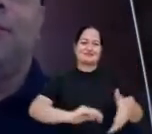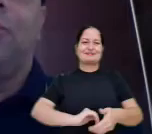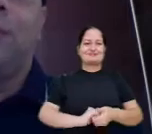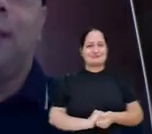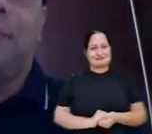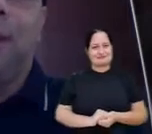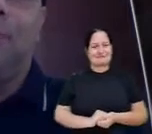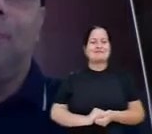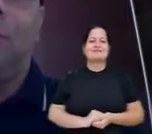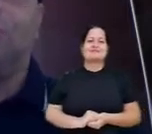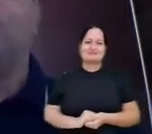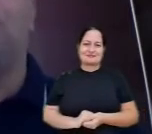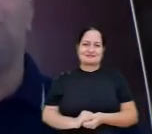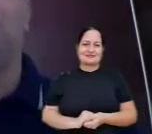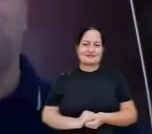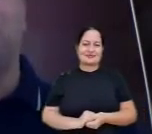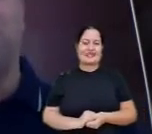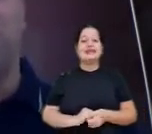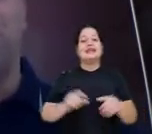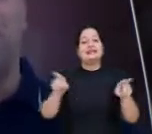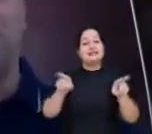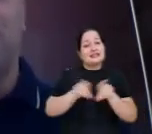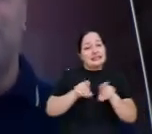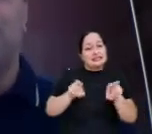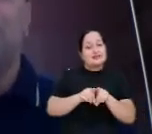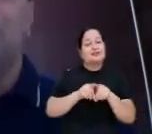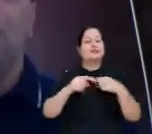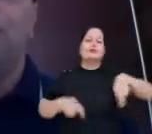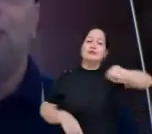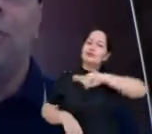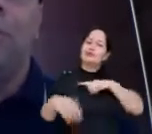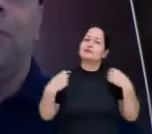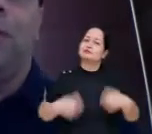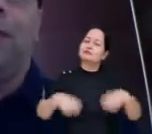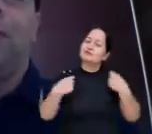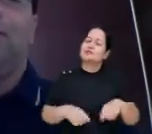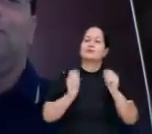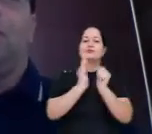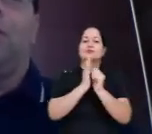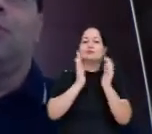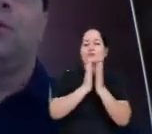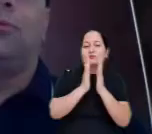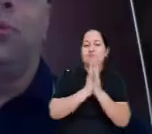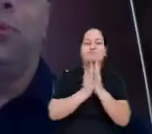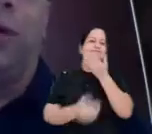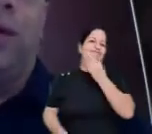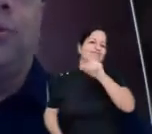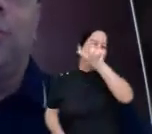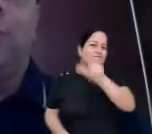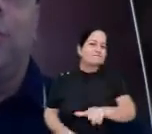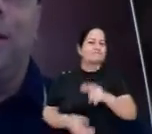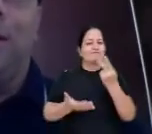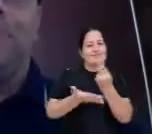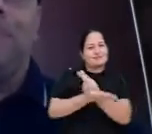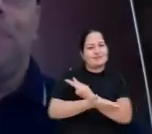e deve começar em breve umas novas sessões de quimioterapia. Que Deus o abençoe, bem como a ninfa, os meninos e